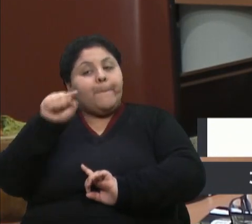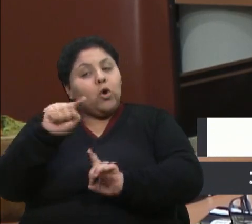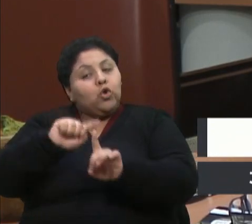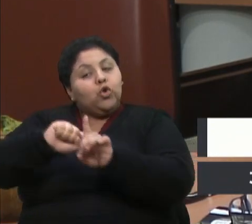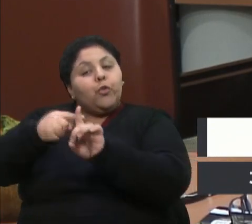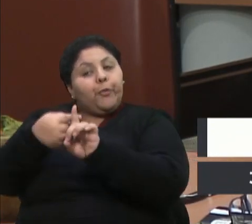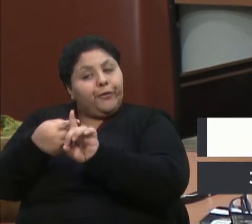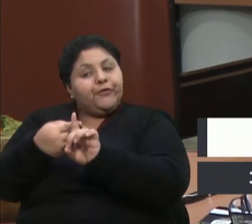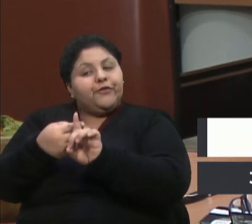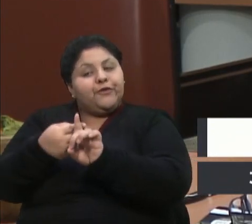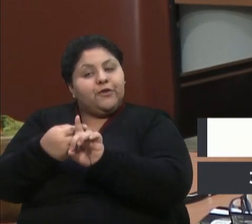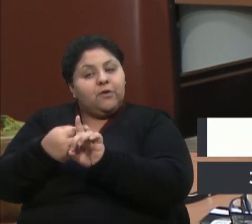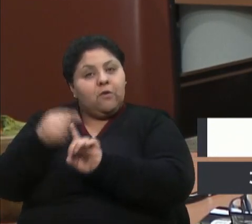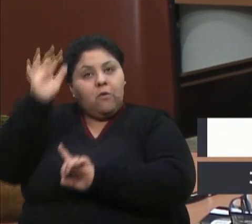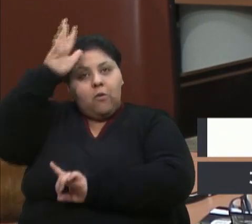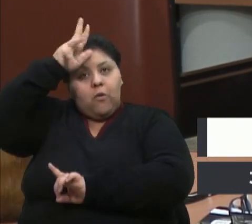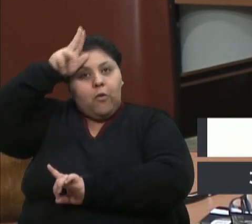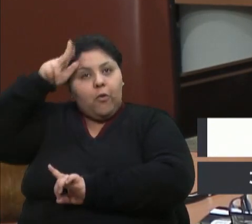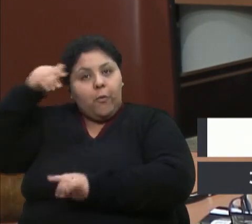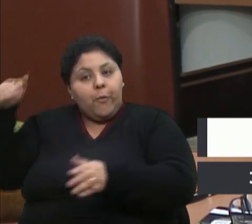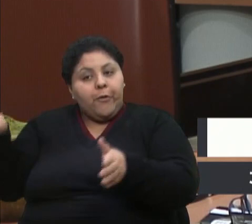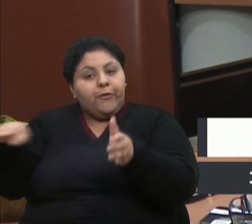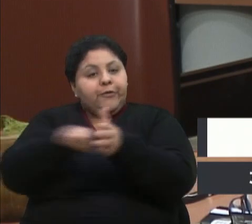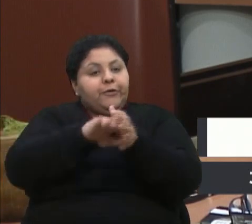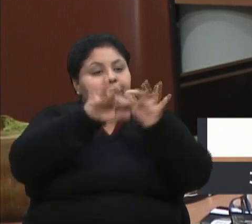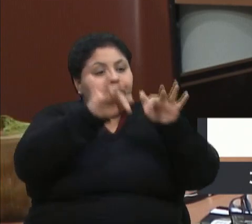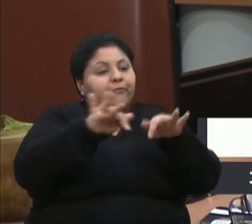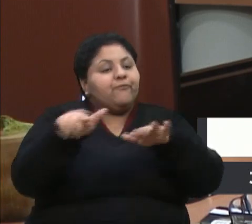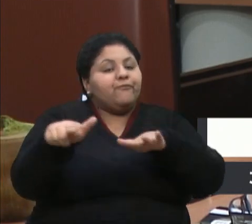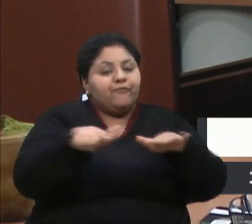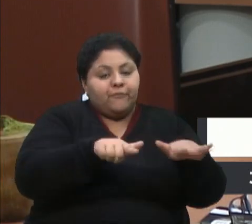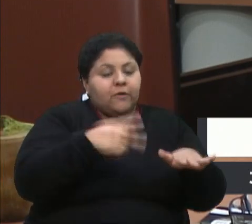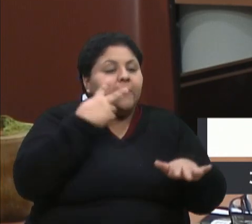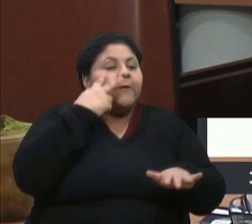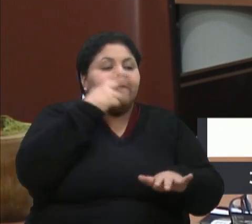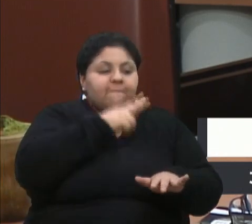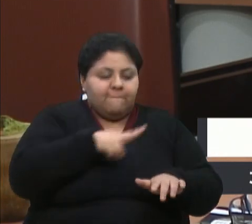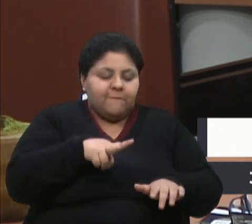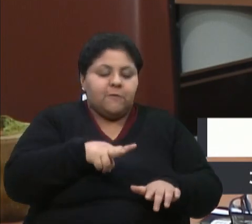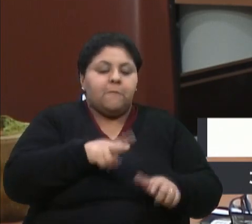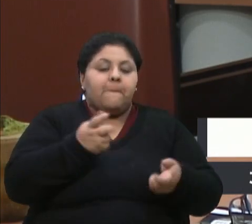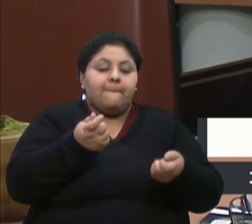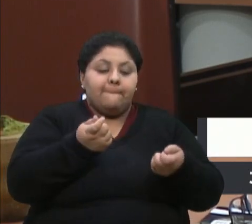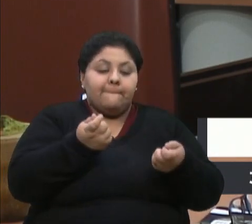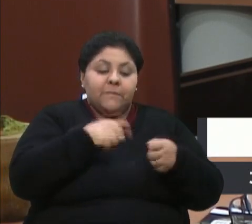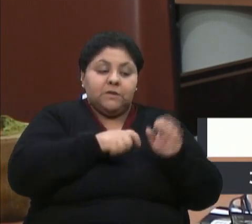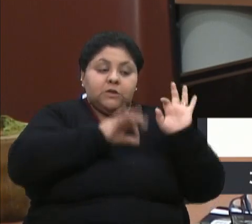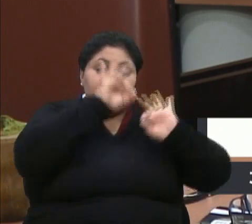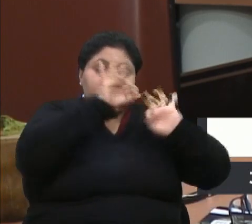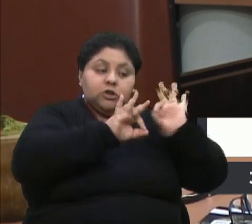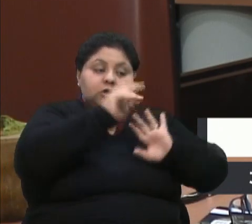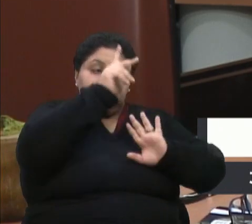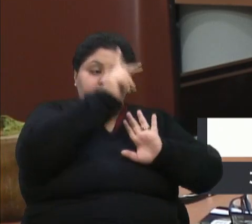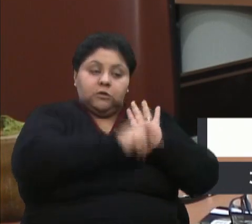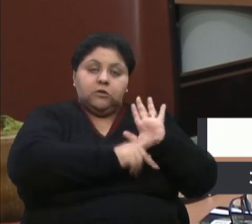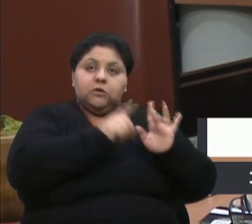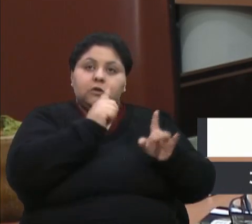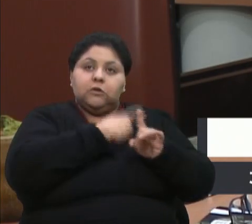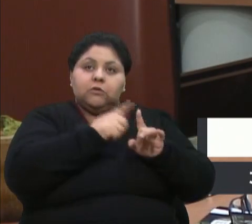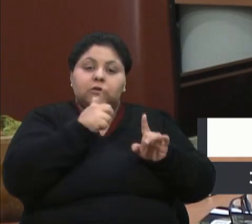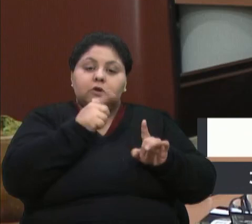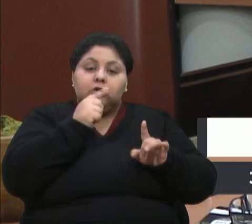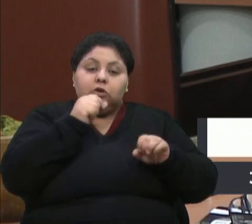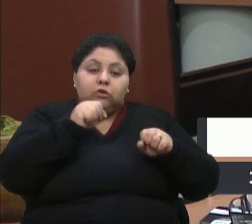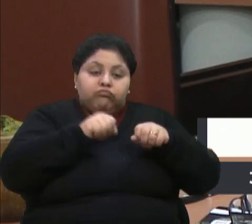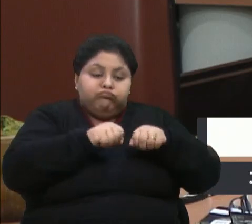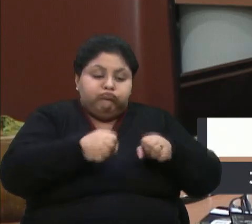final de semana e viu que lá também agora precisa reformular o projeto. Por quê? Porque a água passou por cima daquilo